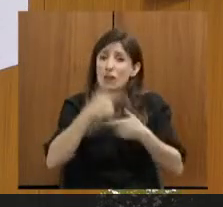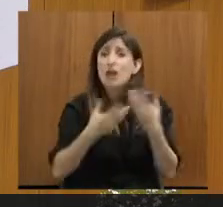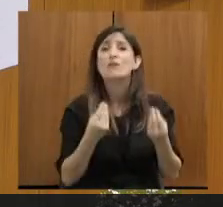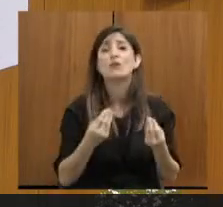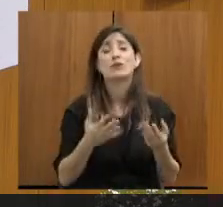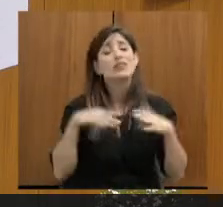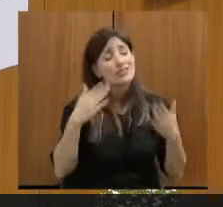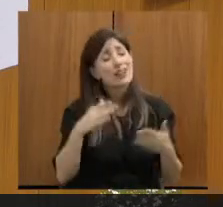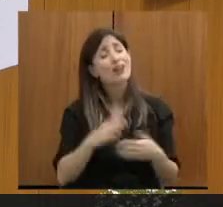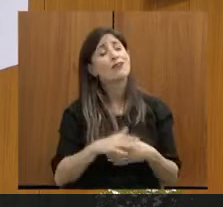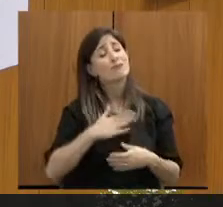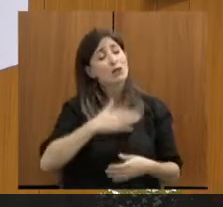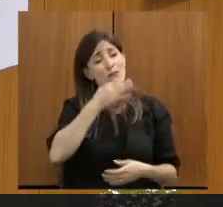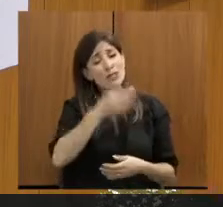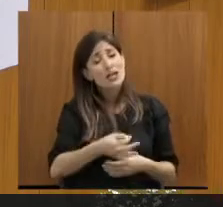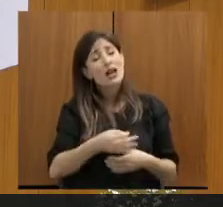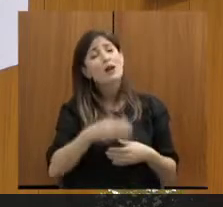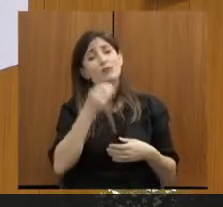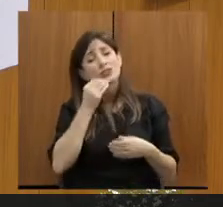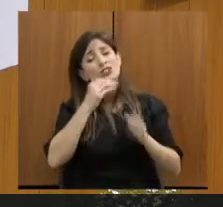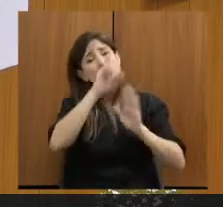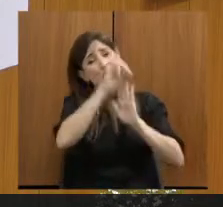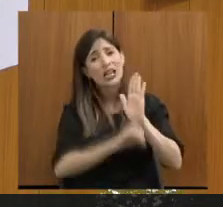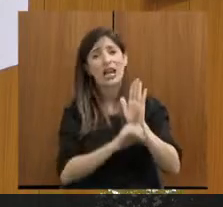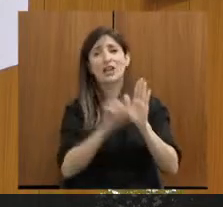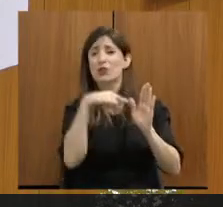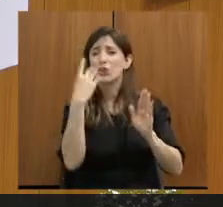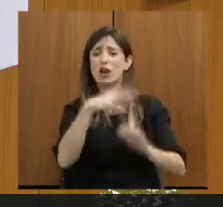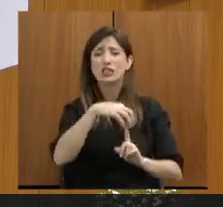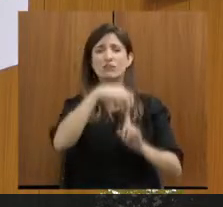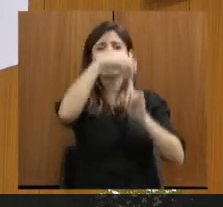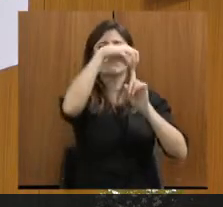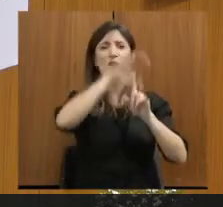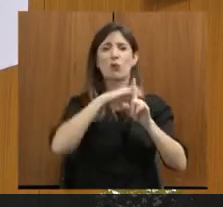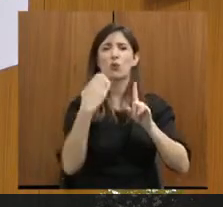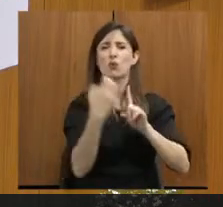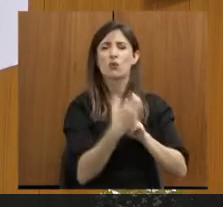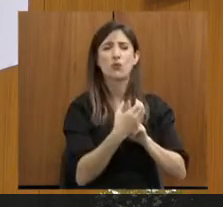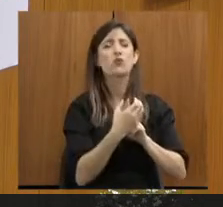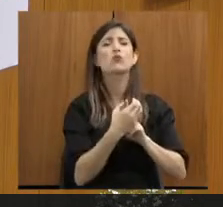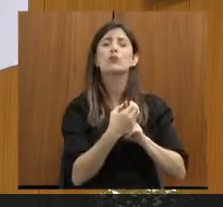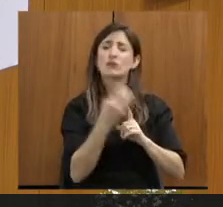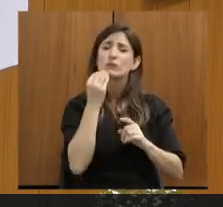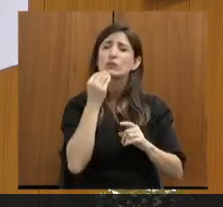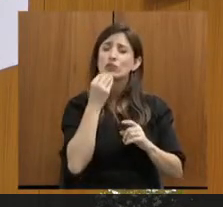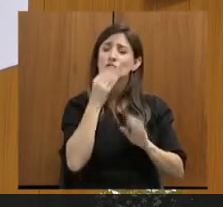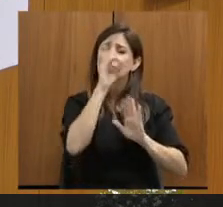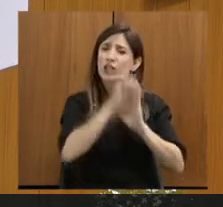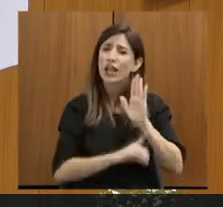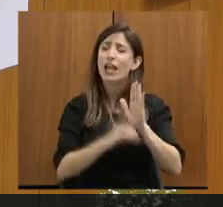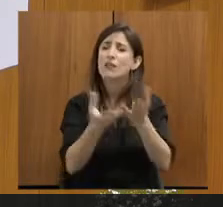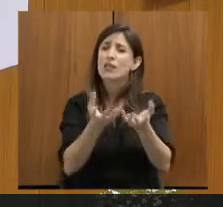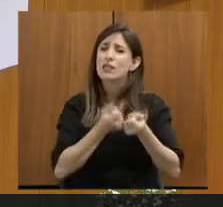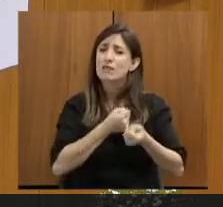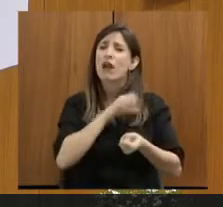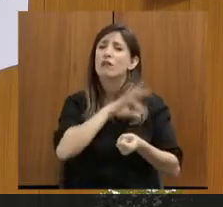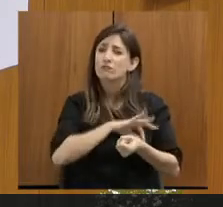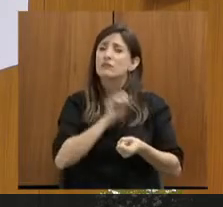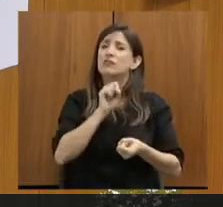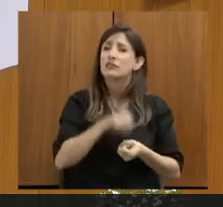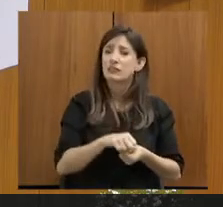deveria ser um direito garantido o nosso também tá E muita das vezes o pai-de-santo a mãe de santo sacerdote em si não tem